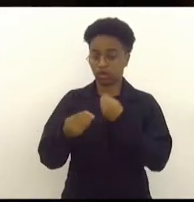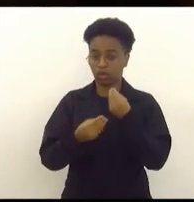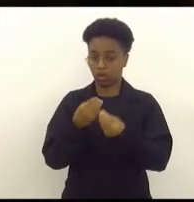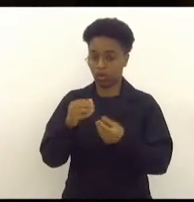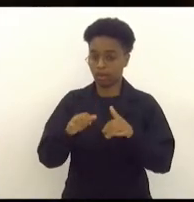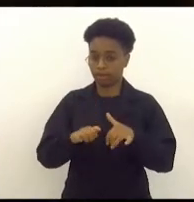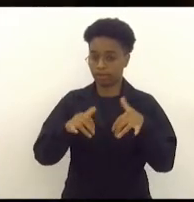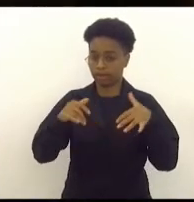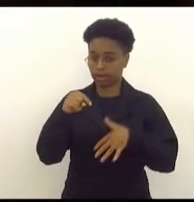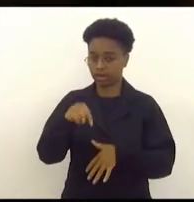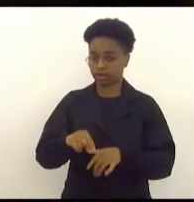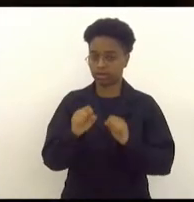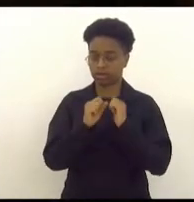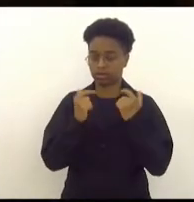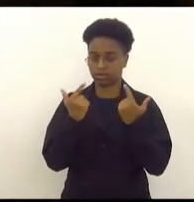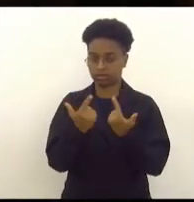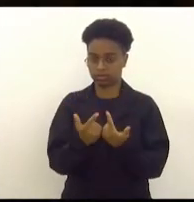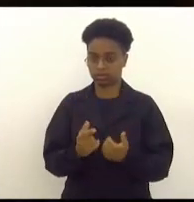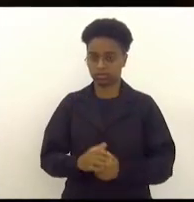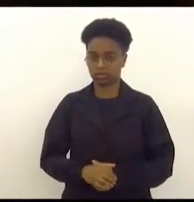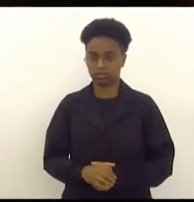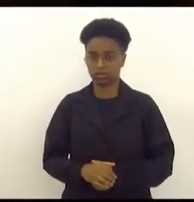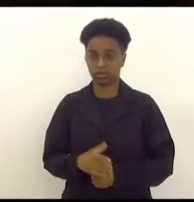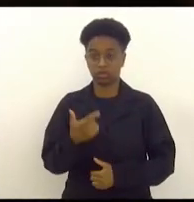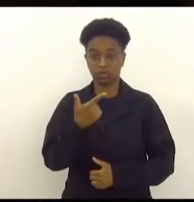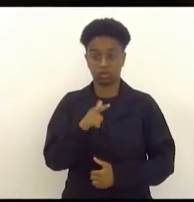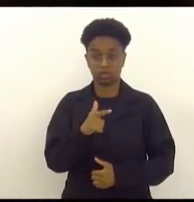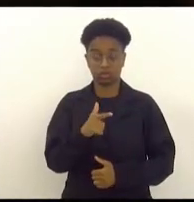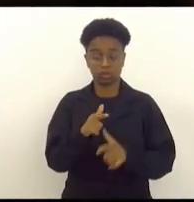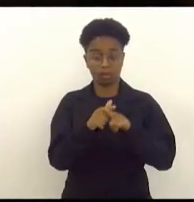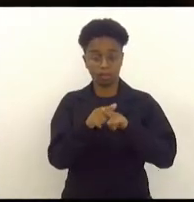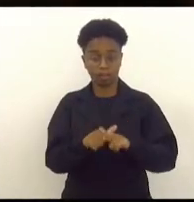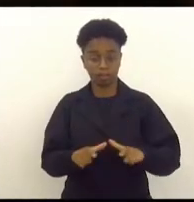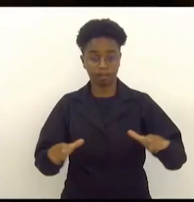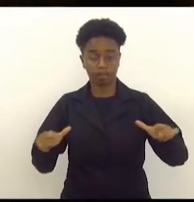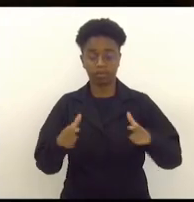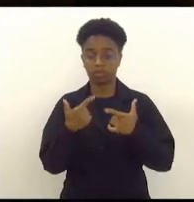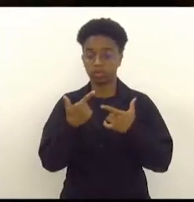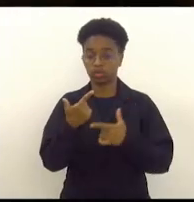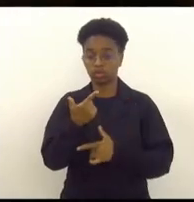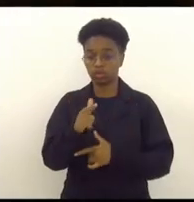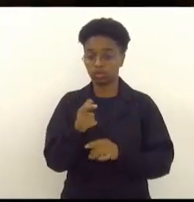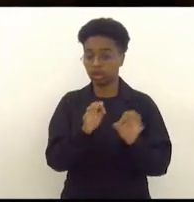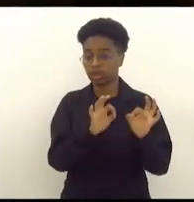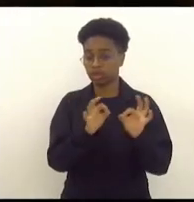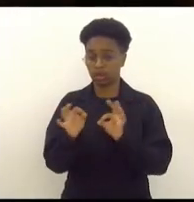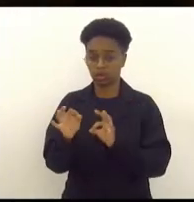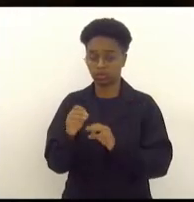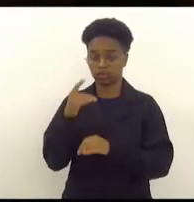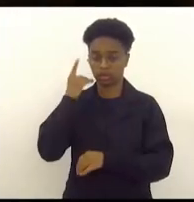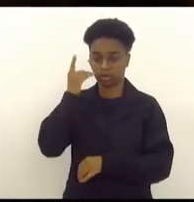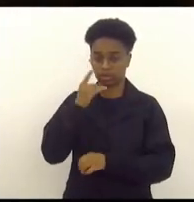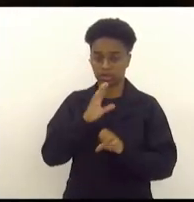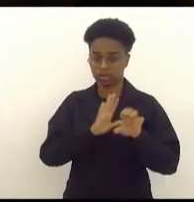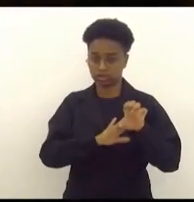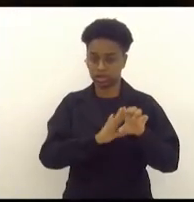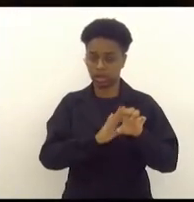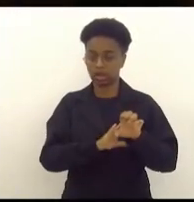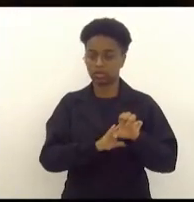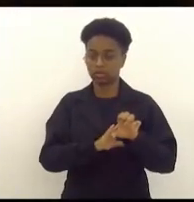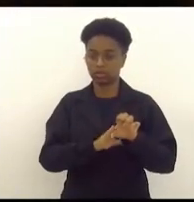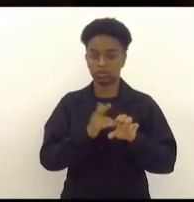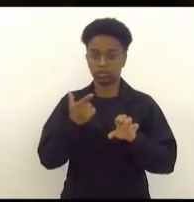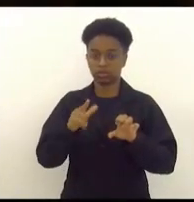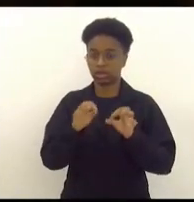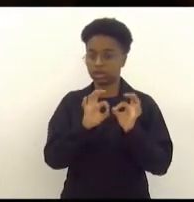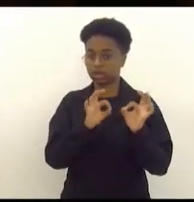Assembleia Legislativa absolutamente vazio nenhum Deputado da esquerda ou nenhum Deputado